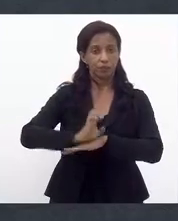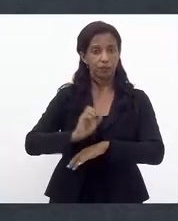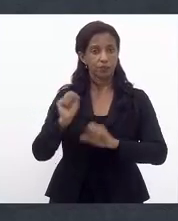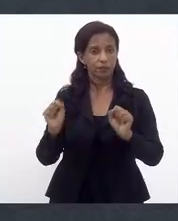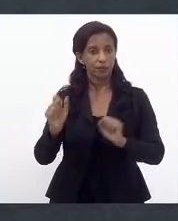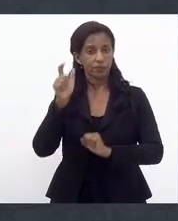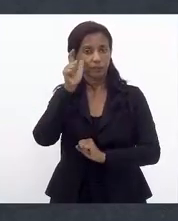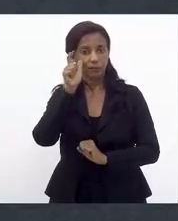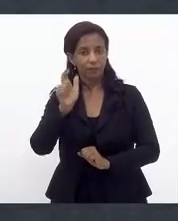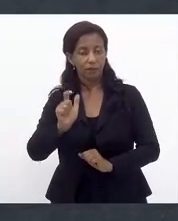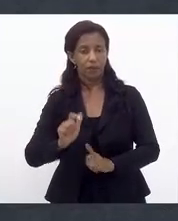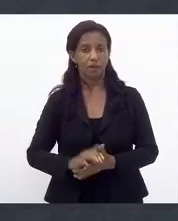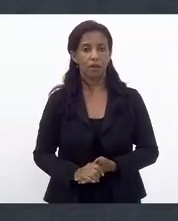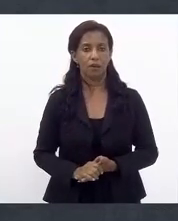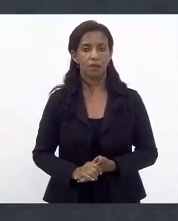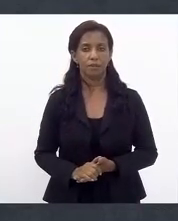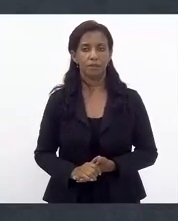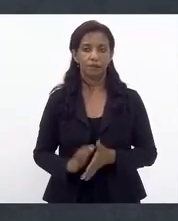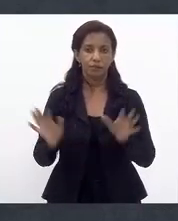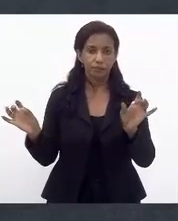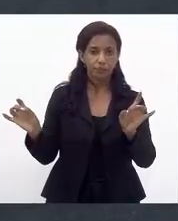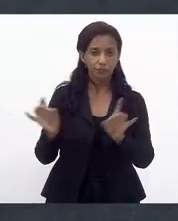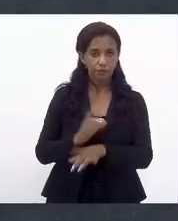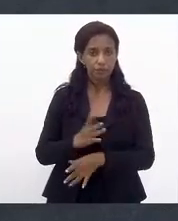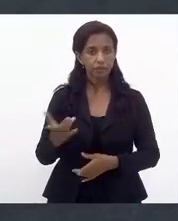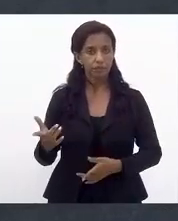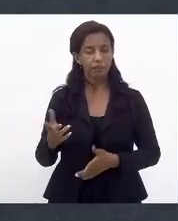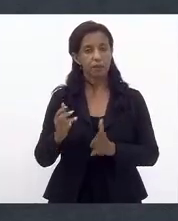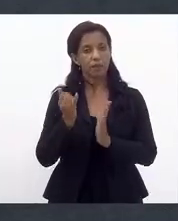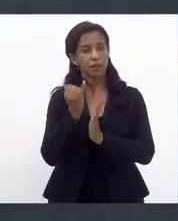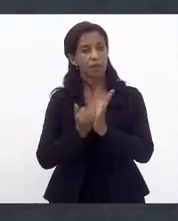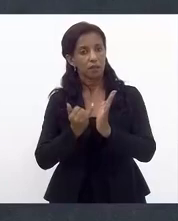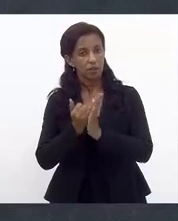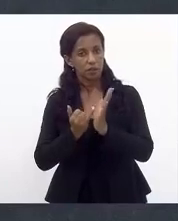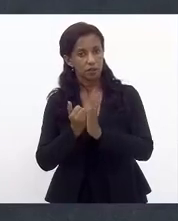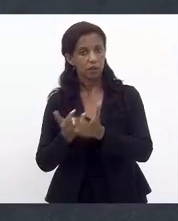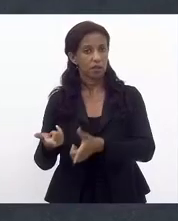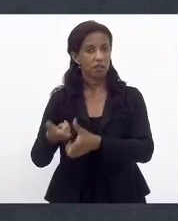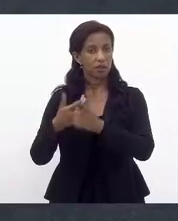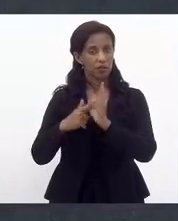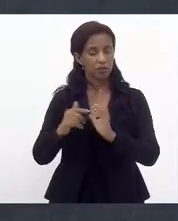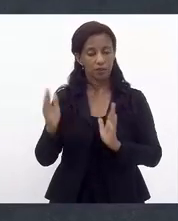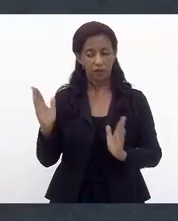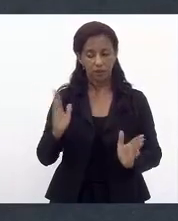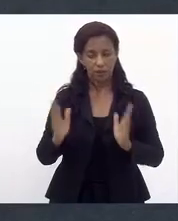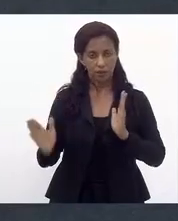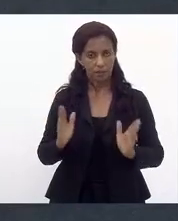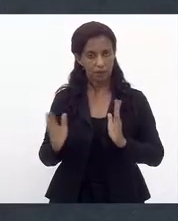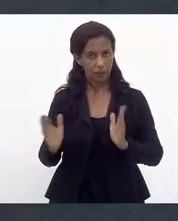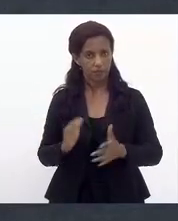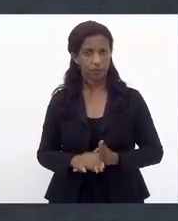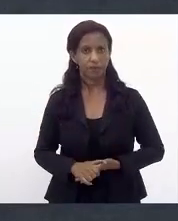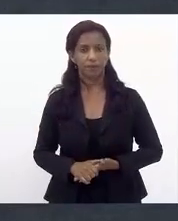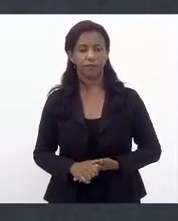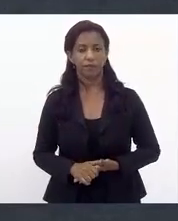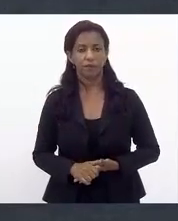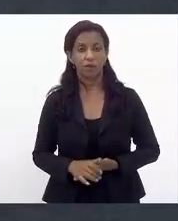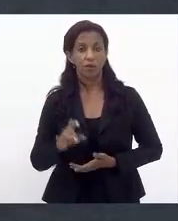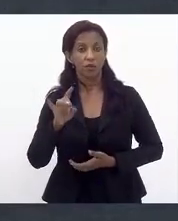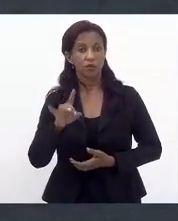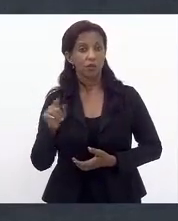ser interessante dispor das receitas da dívida ativa desse período para colocar na mesa